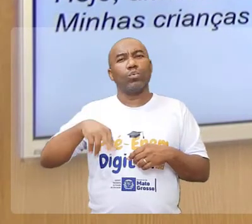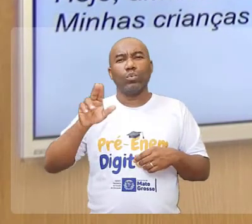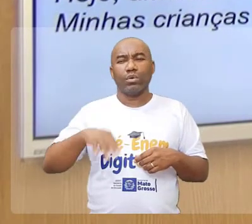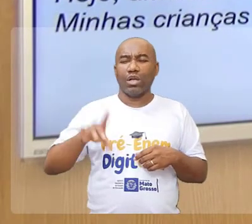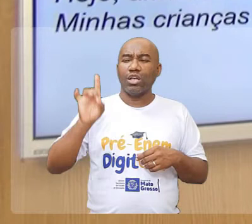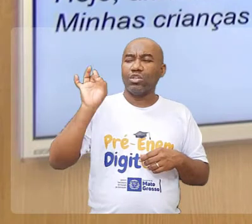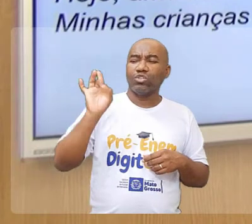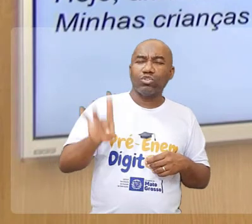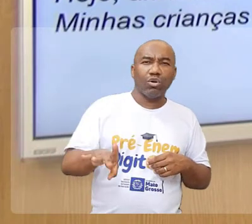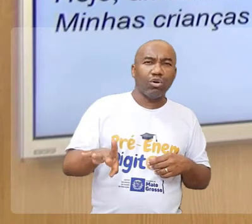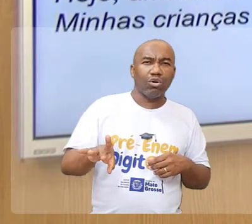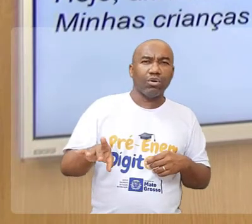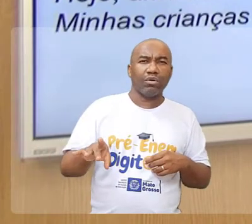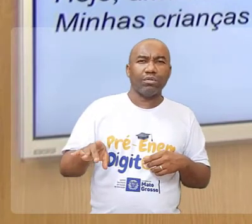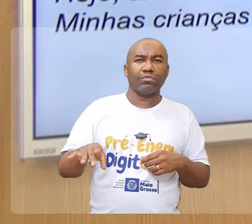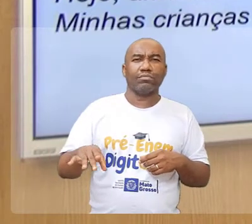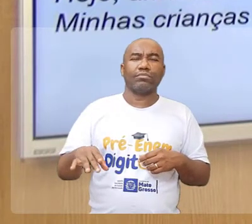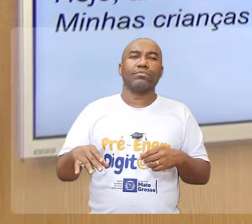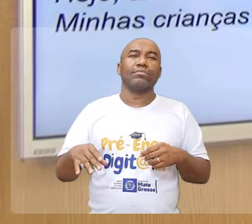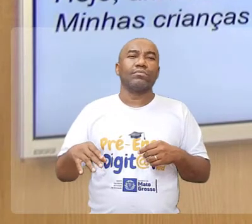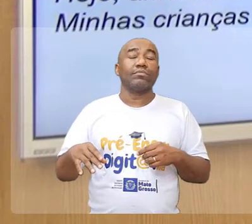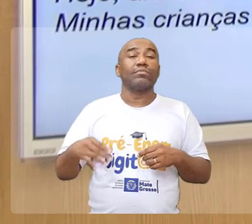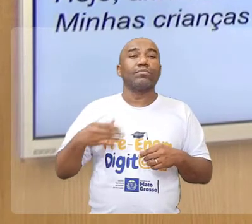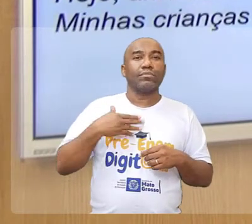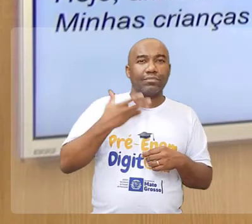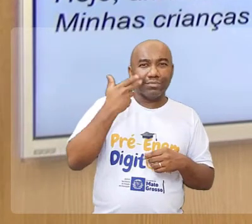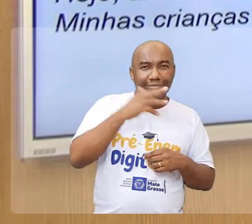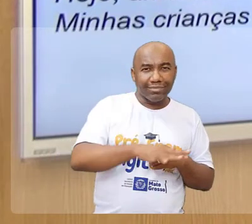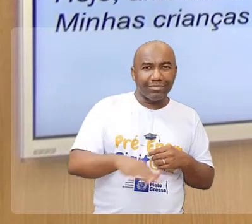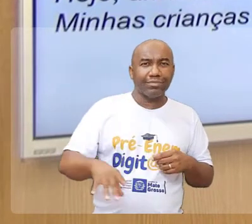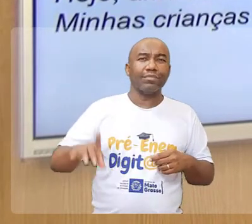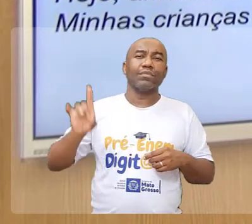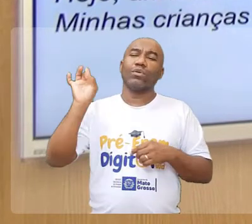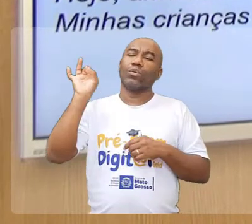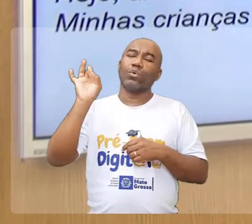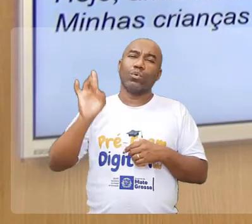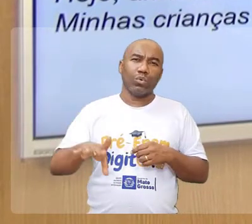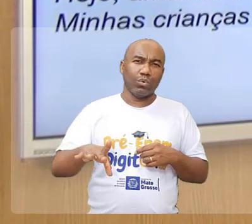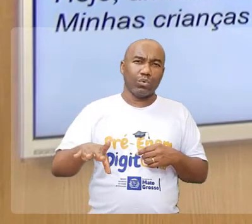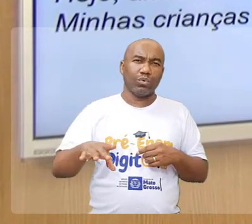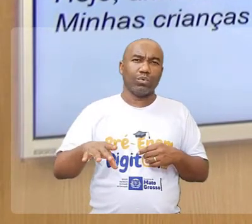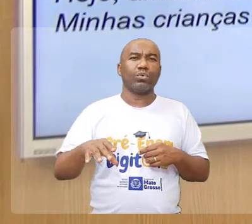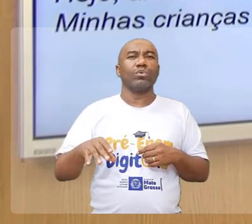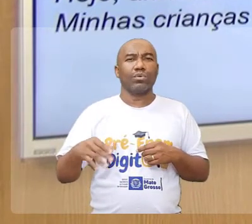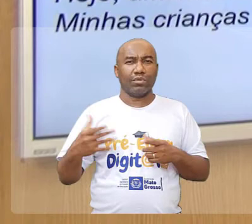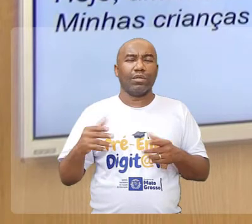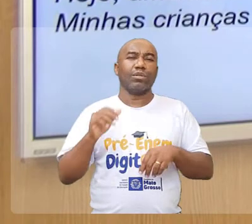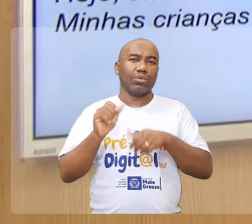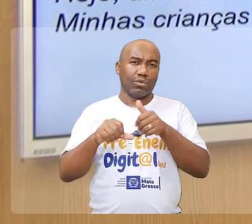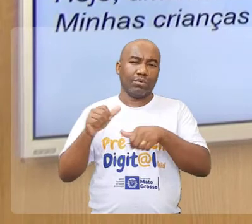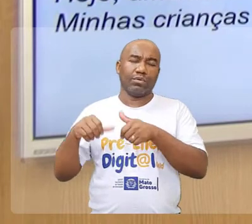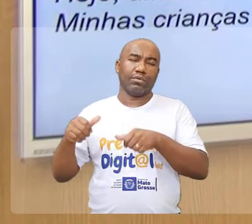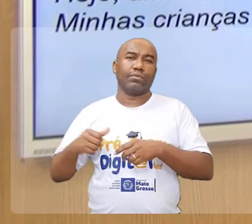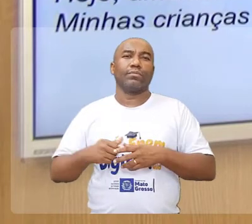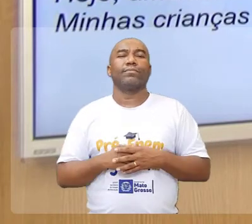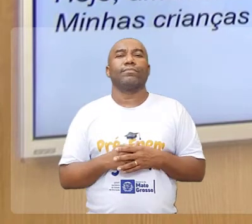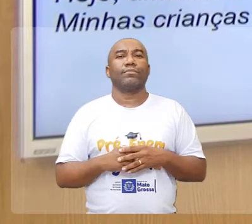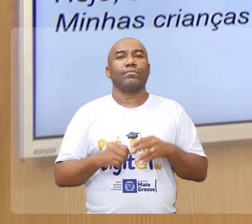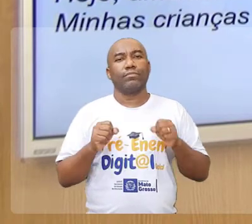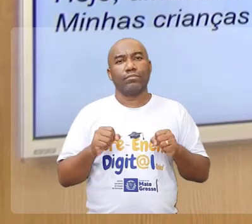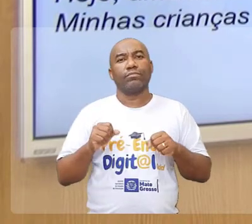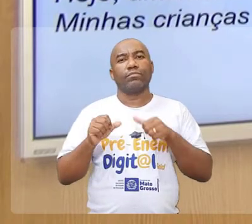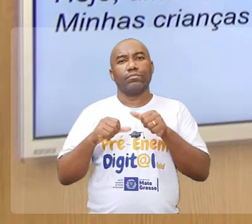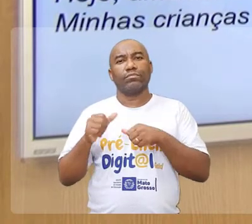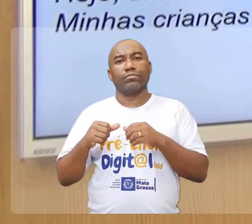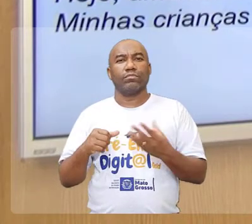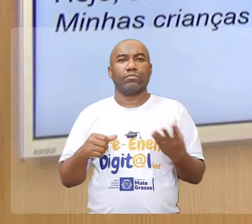sós. Minhas crianças nunca ficam sozinhas. Aí ela é variável. Ela